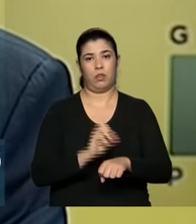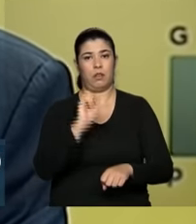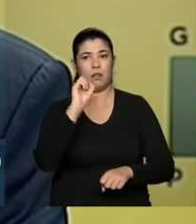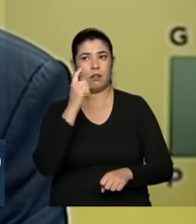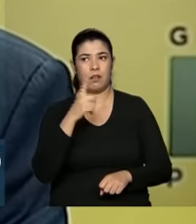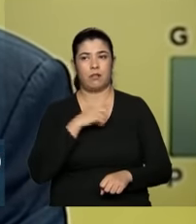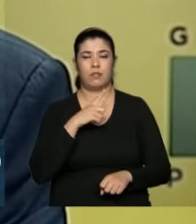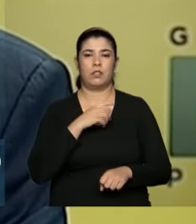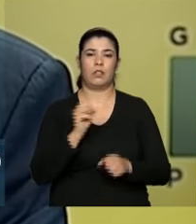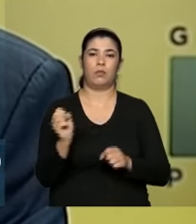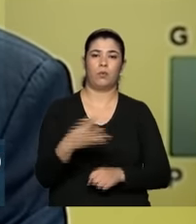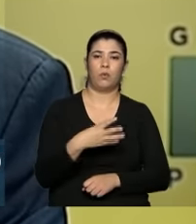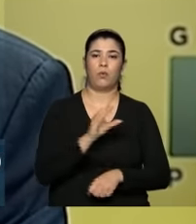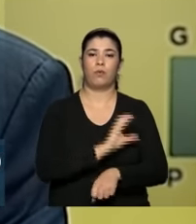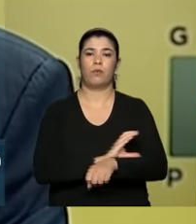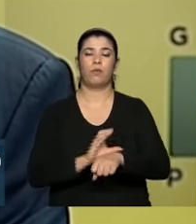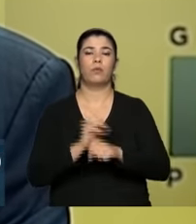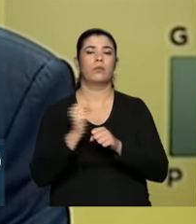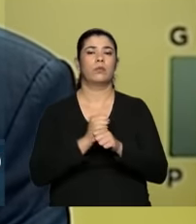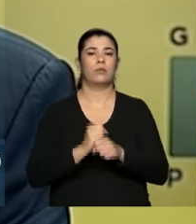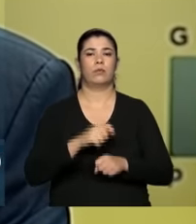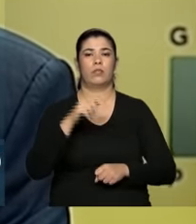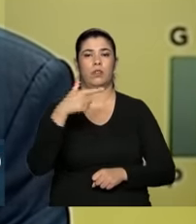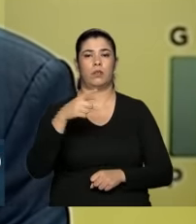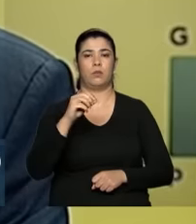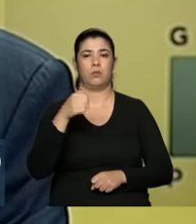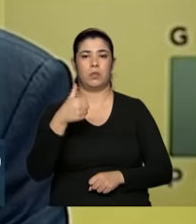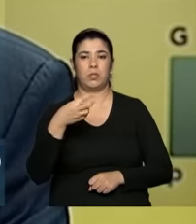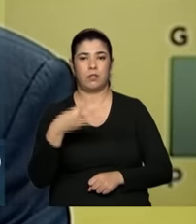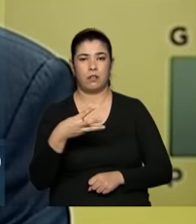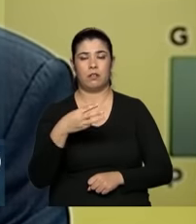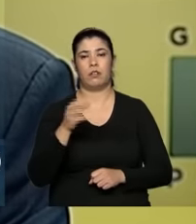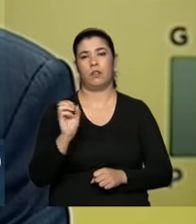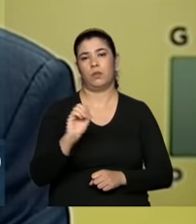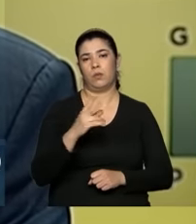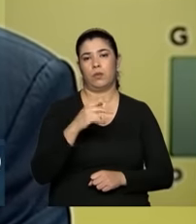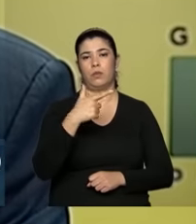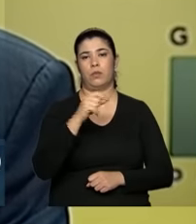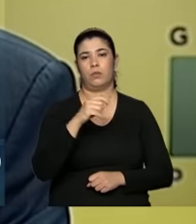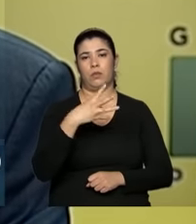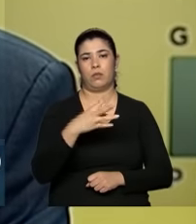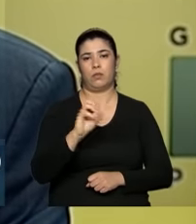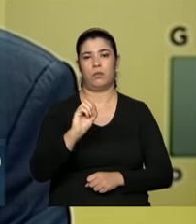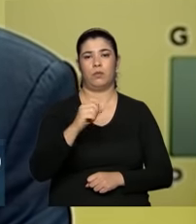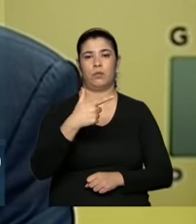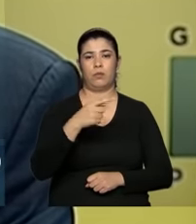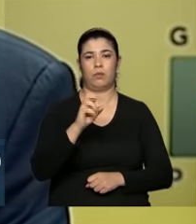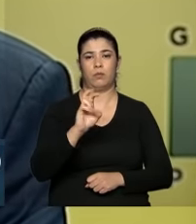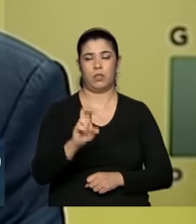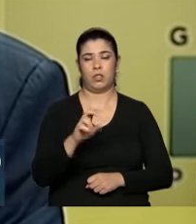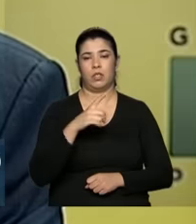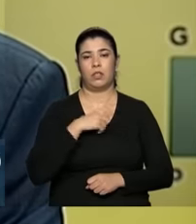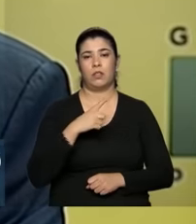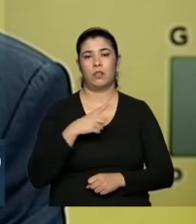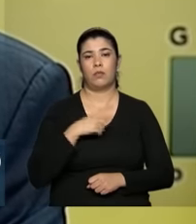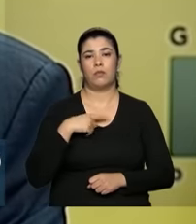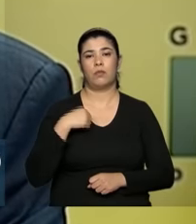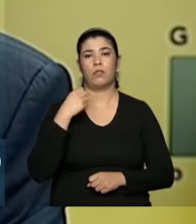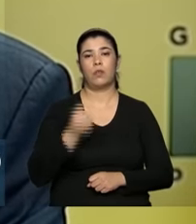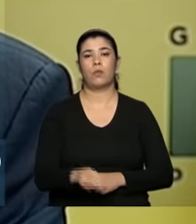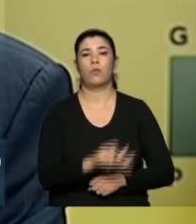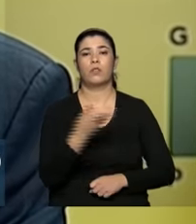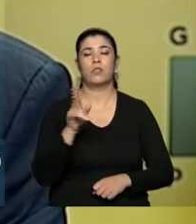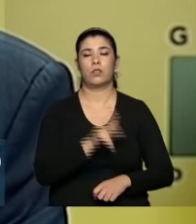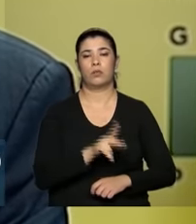2013, 2014, 2015, não terá ainda a carga docente dos professores que lecionarão no